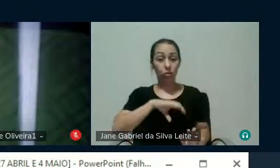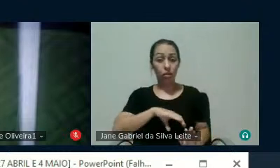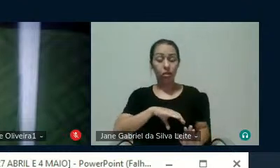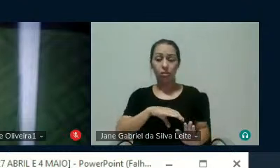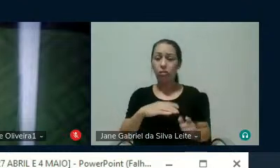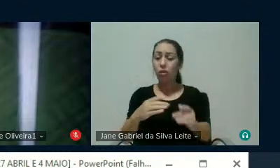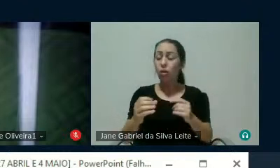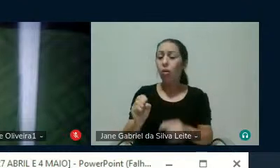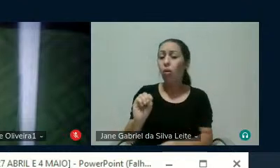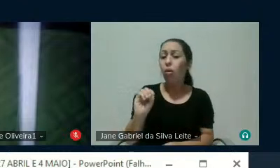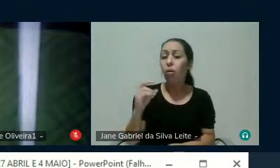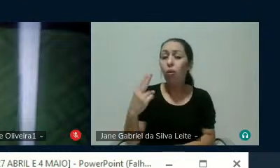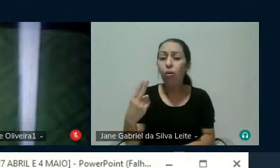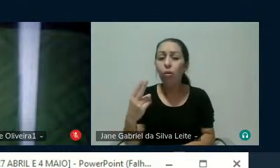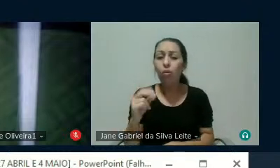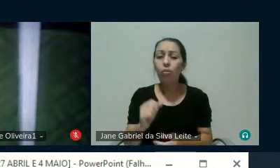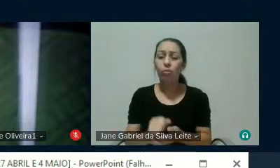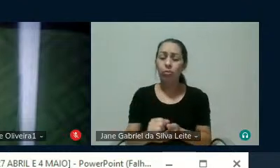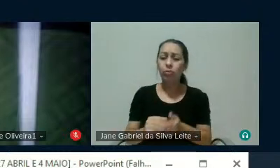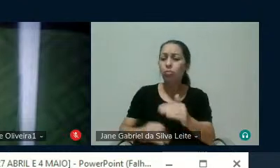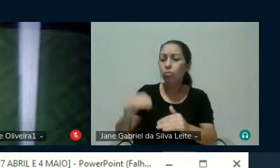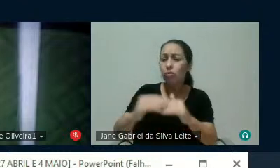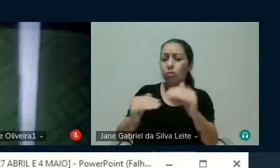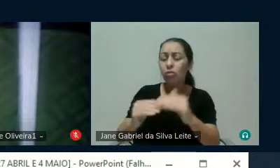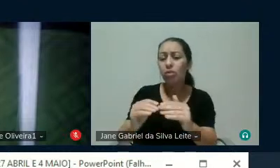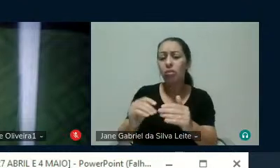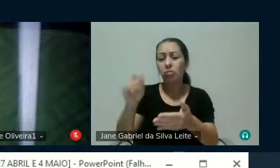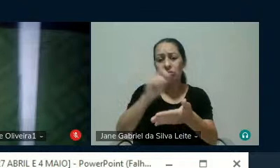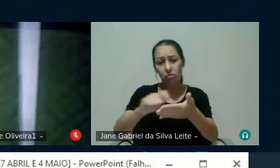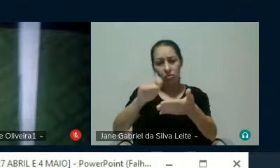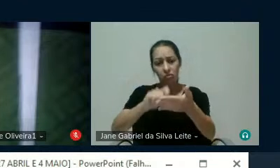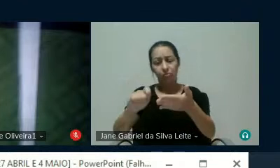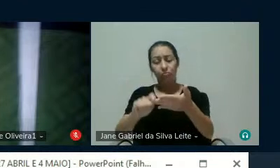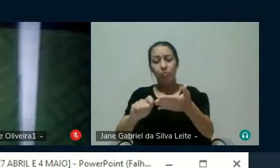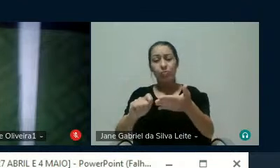em produções em língua de sinais escrita, né, pela Sign Writing.